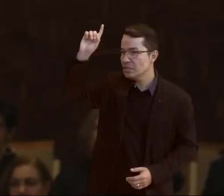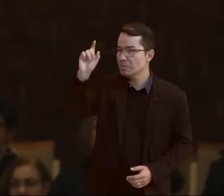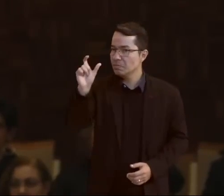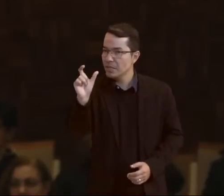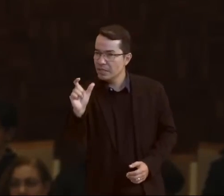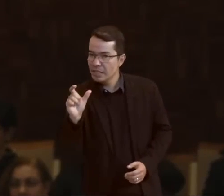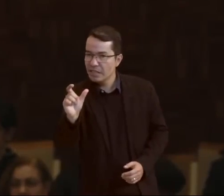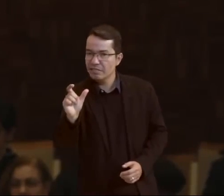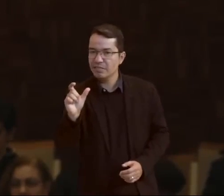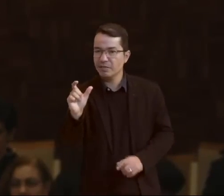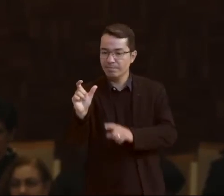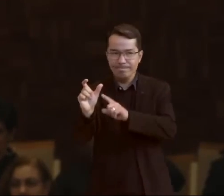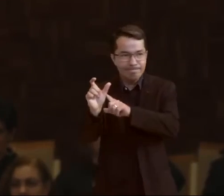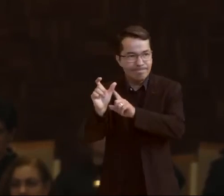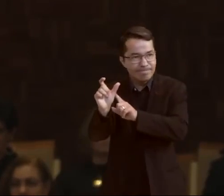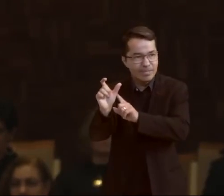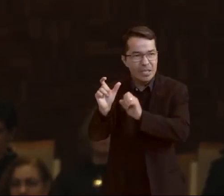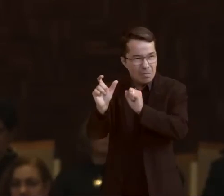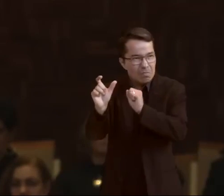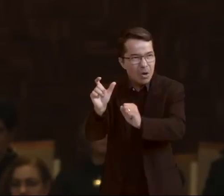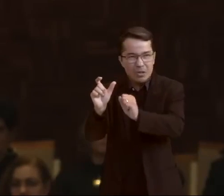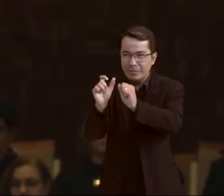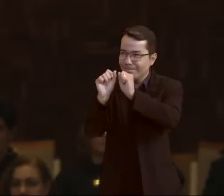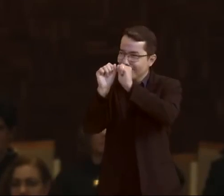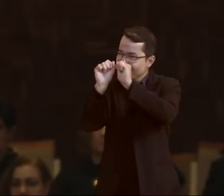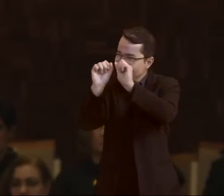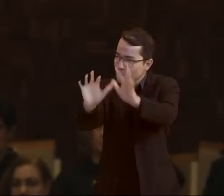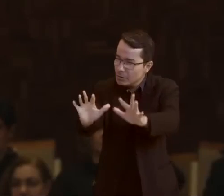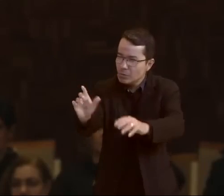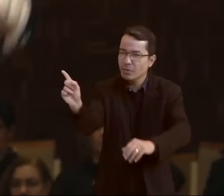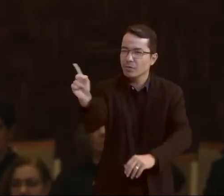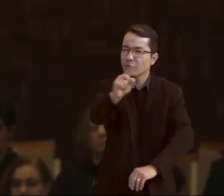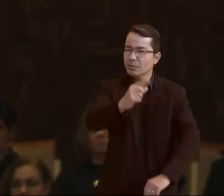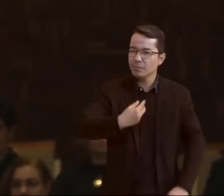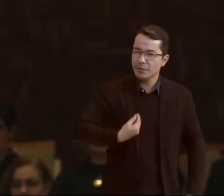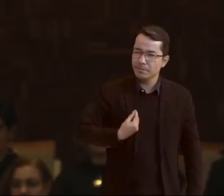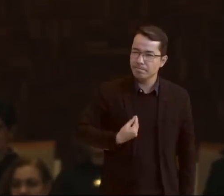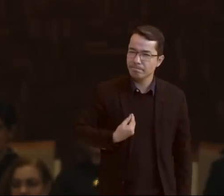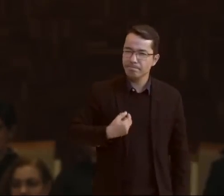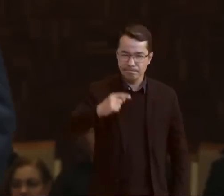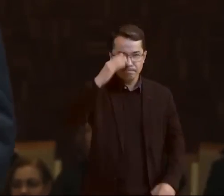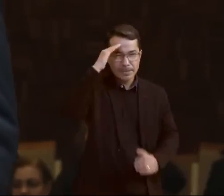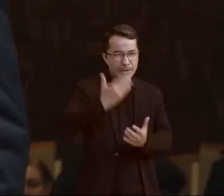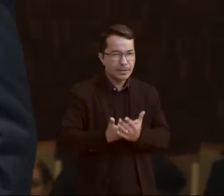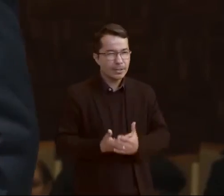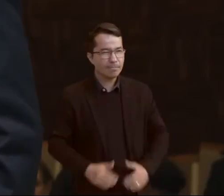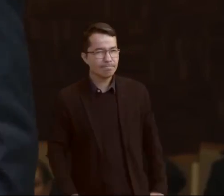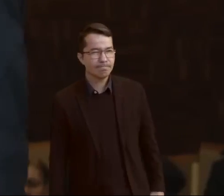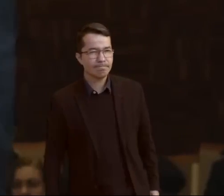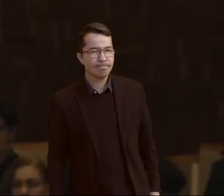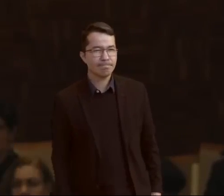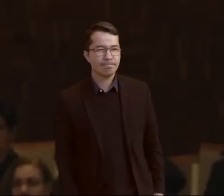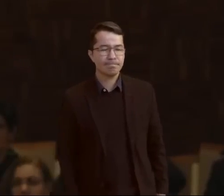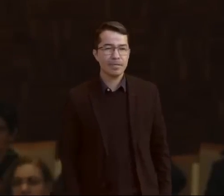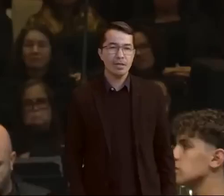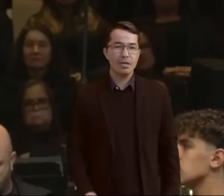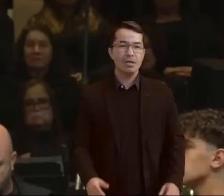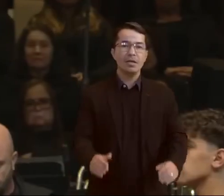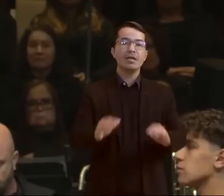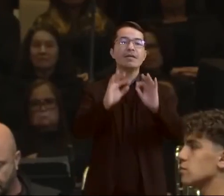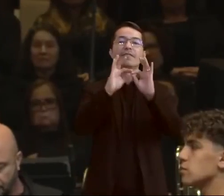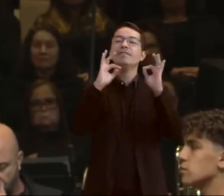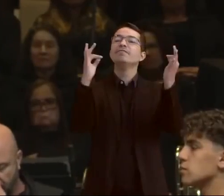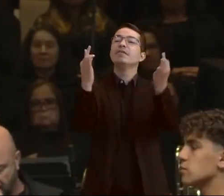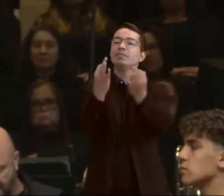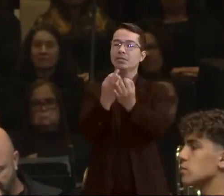vida? Então coloque em prática. Aí chega na sua casa, você está orando pela